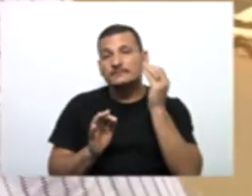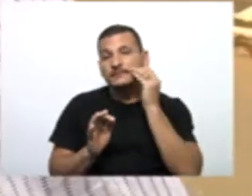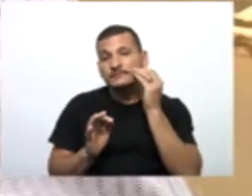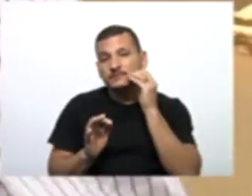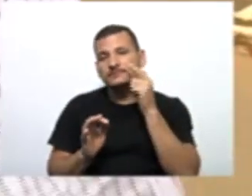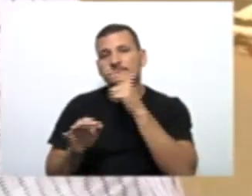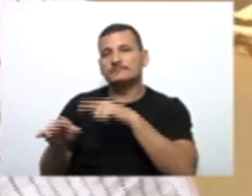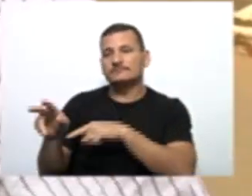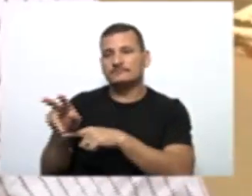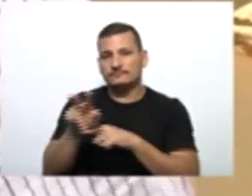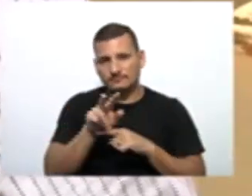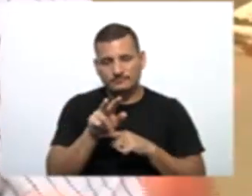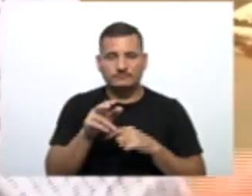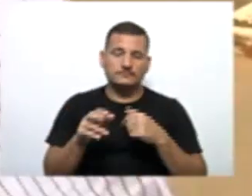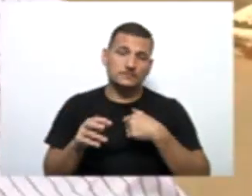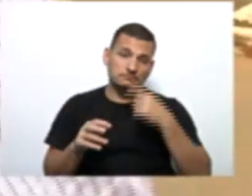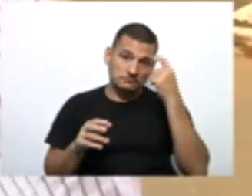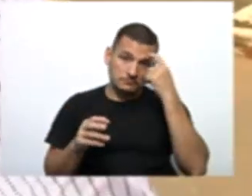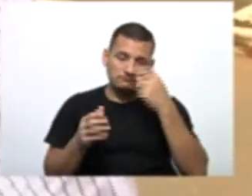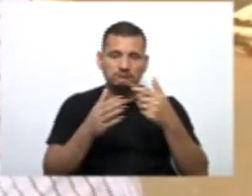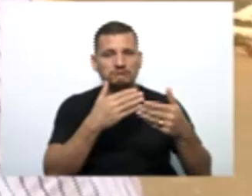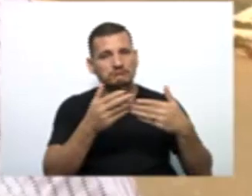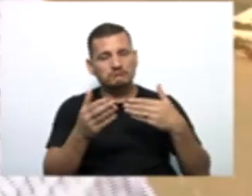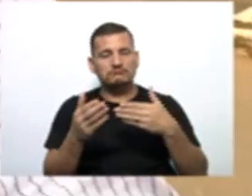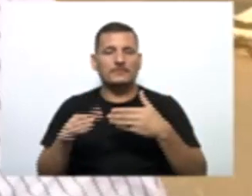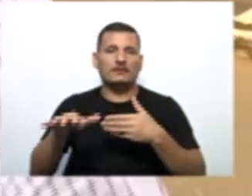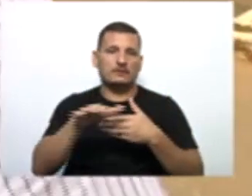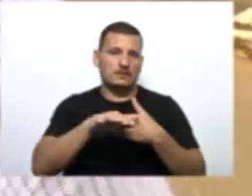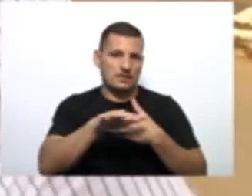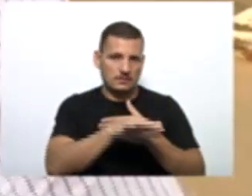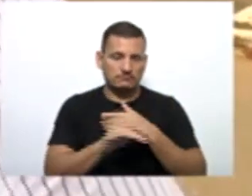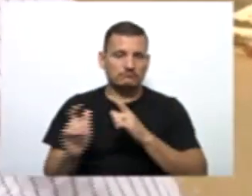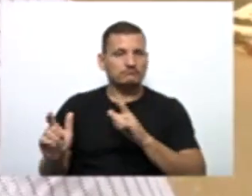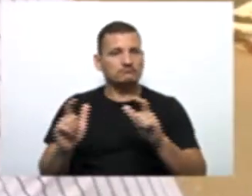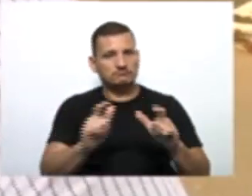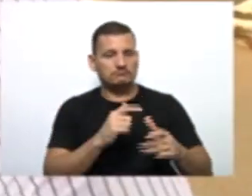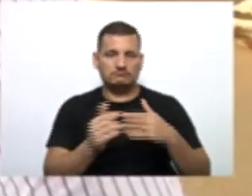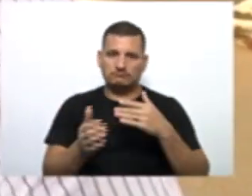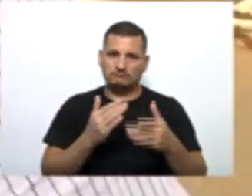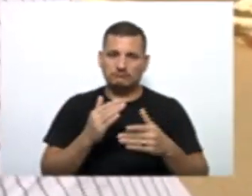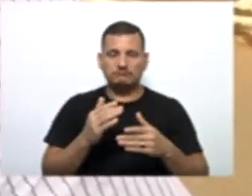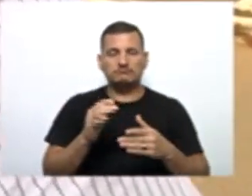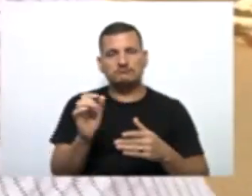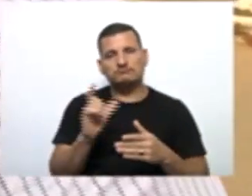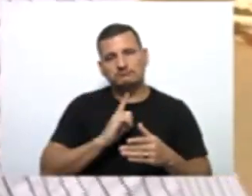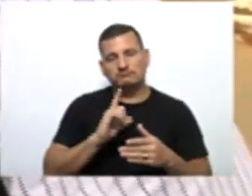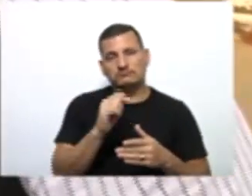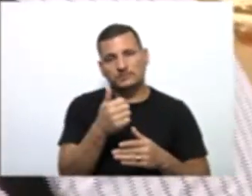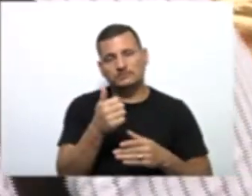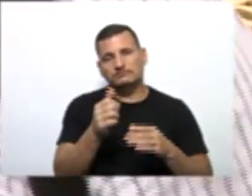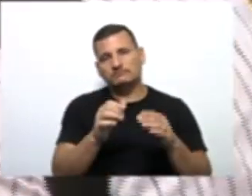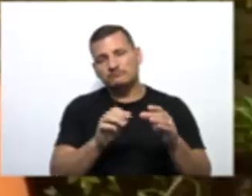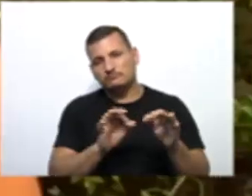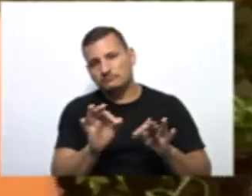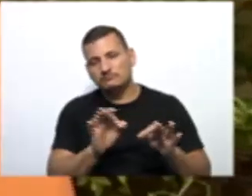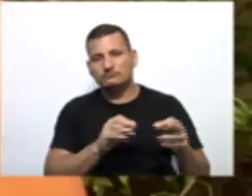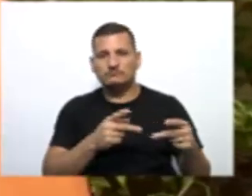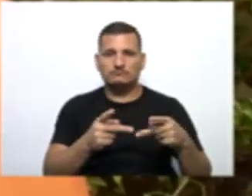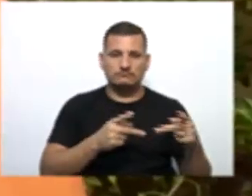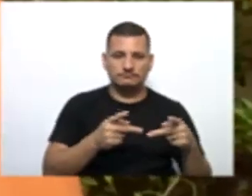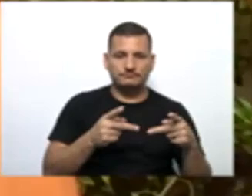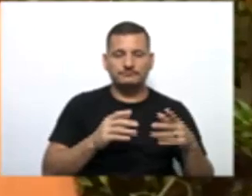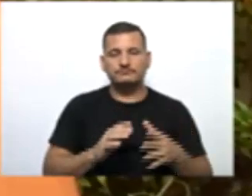benfeitoria realizada. Eu penso que assim, em qualquer setor, qualquer área, monta-se um projeto, mesmo que seja físico, jurídico ou não.